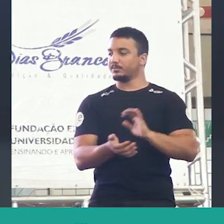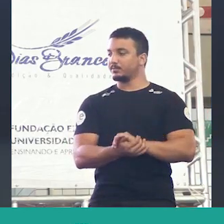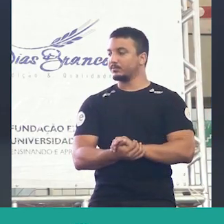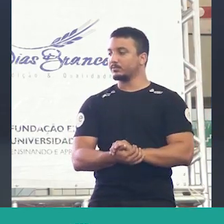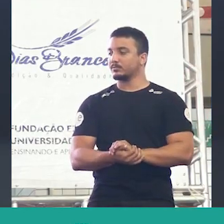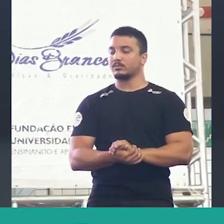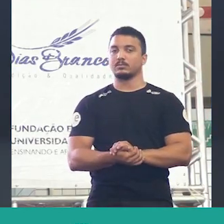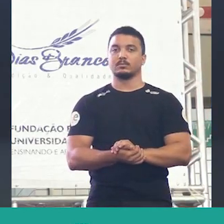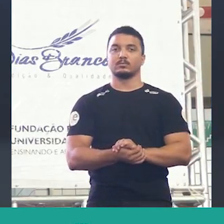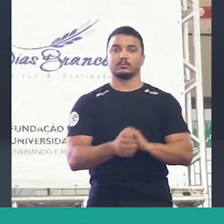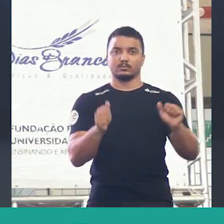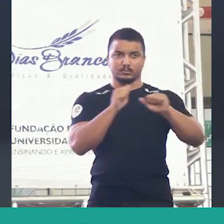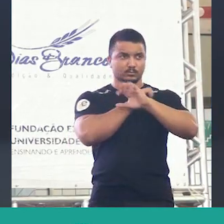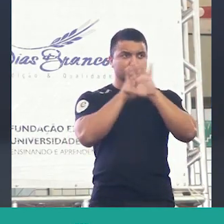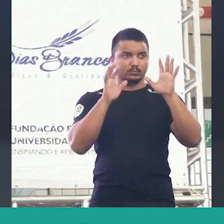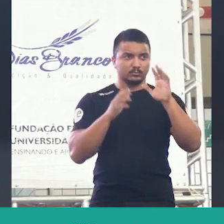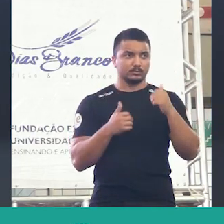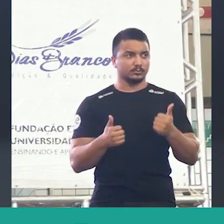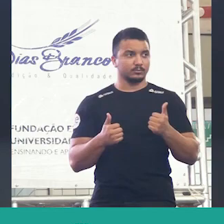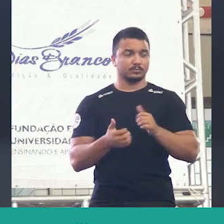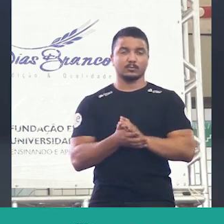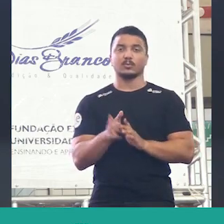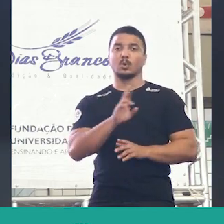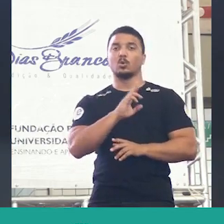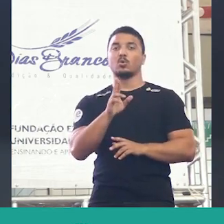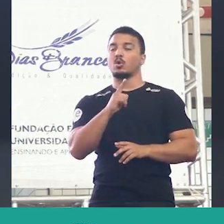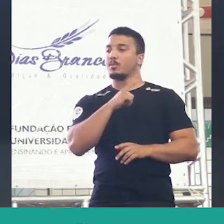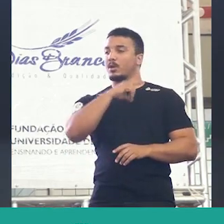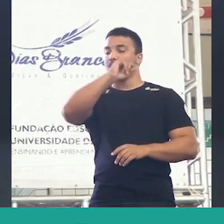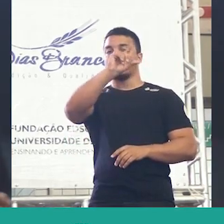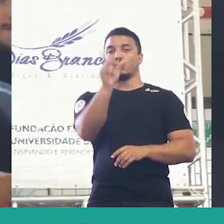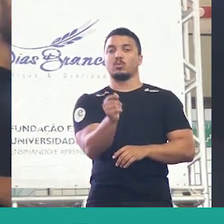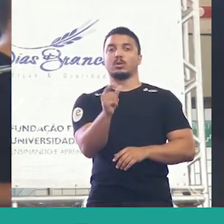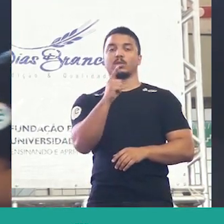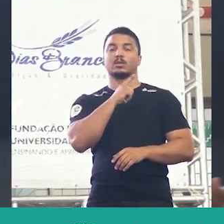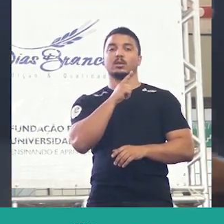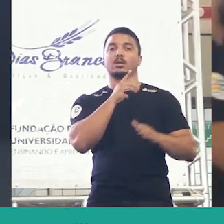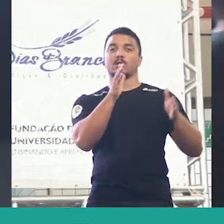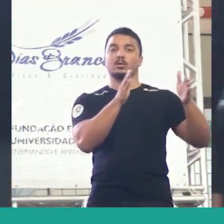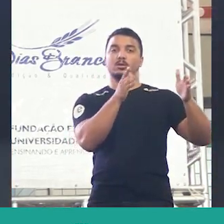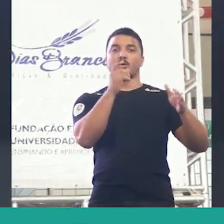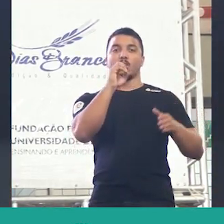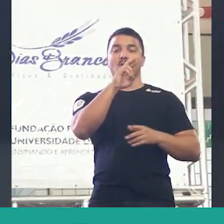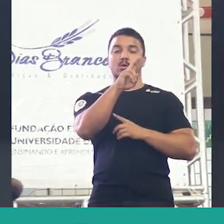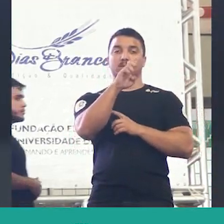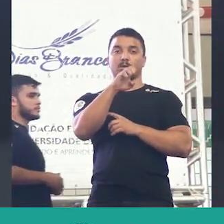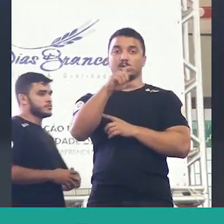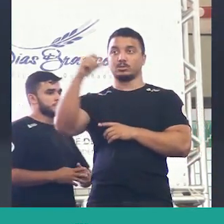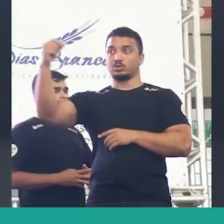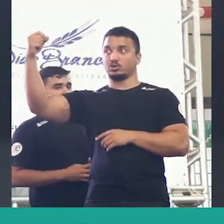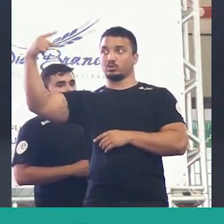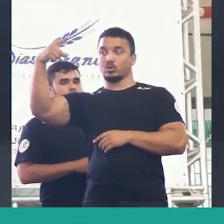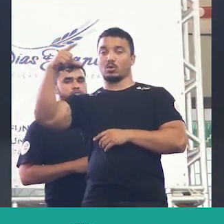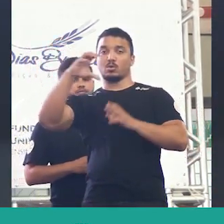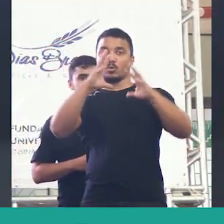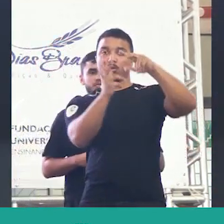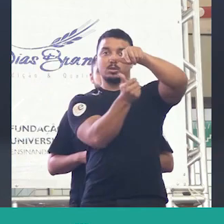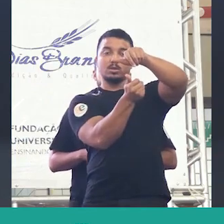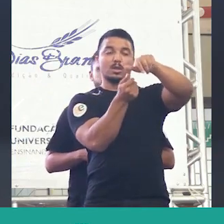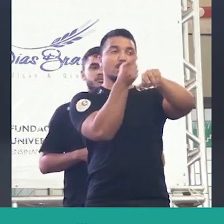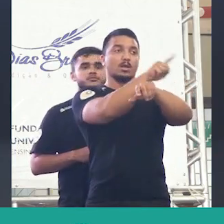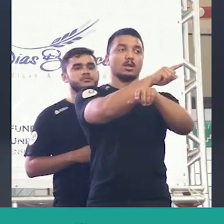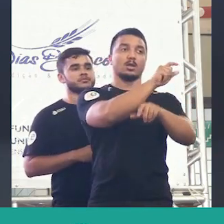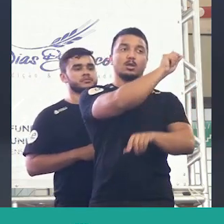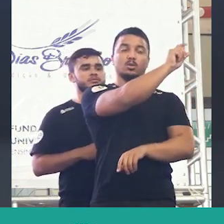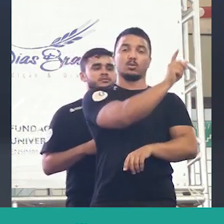nova. Foi claro? Como é o nome da lua que fica nessa ordem? Sol,